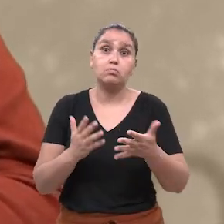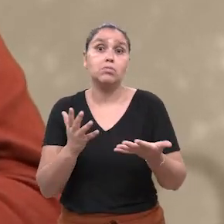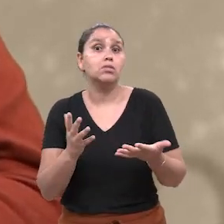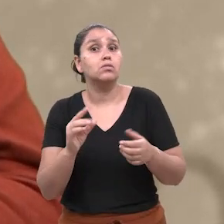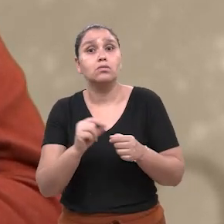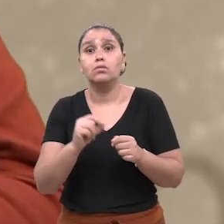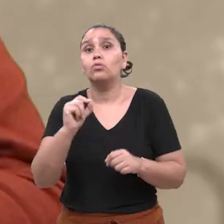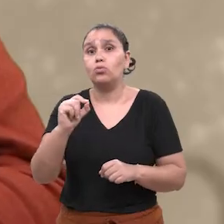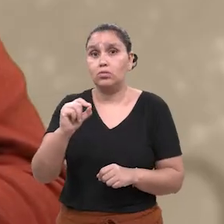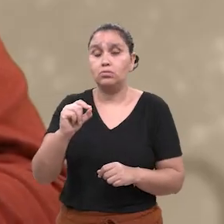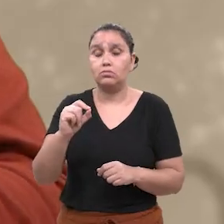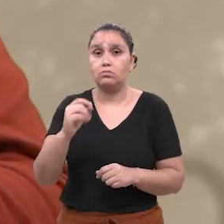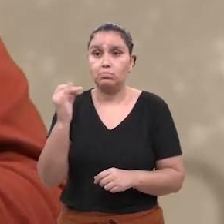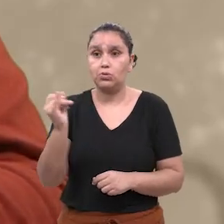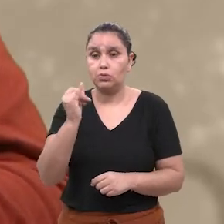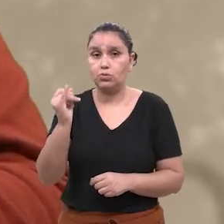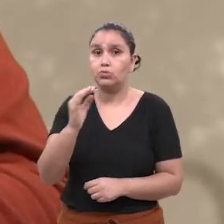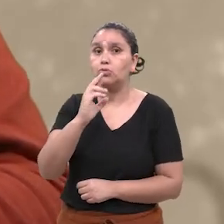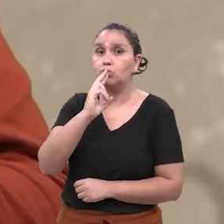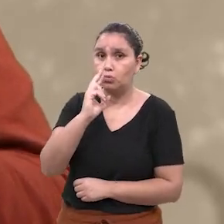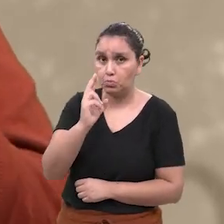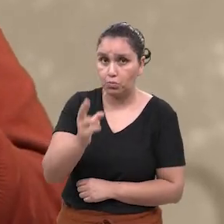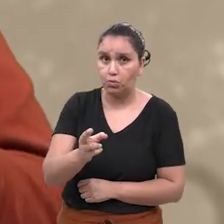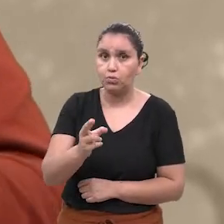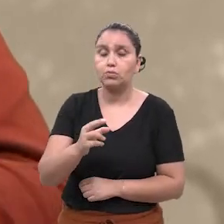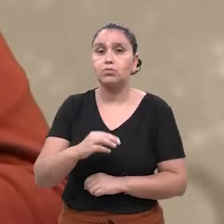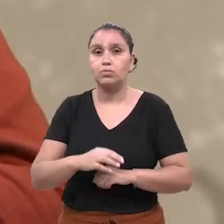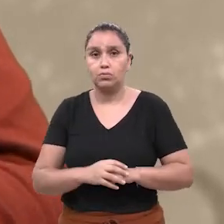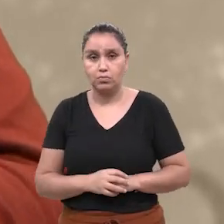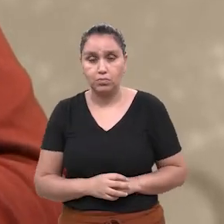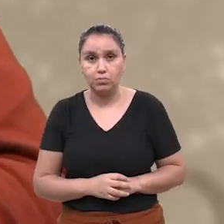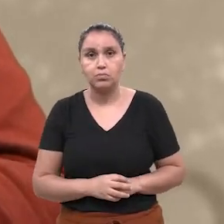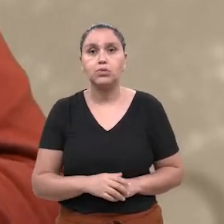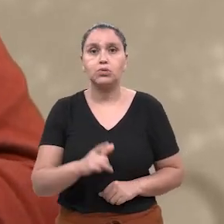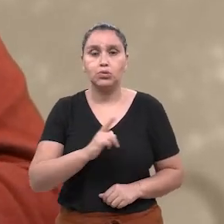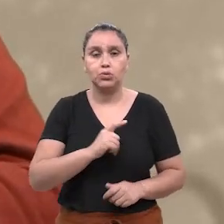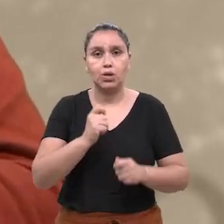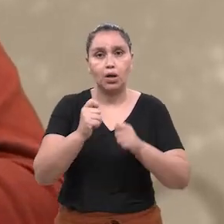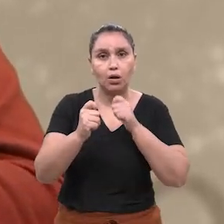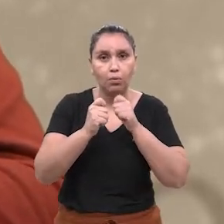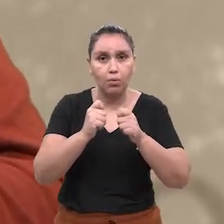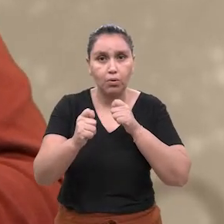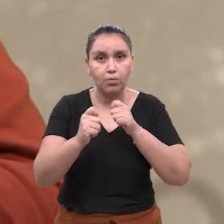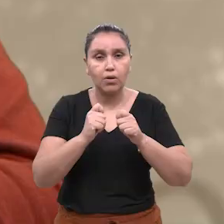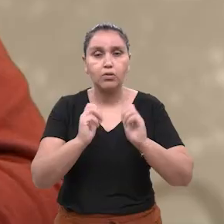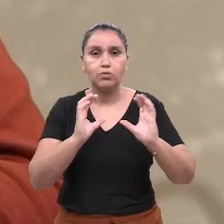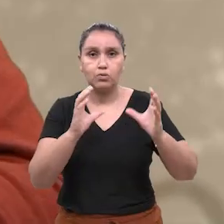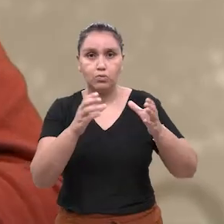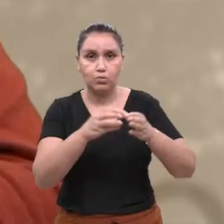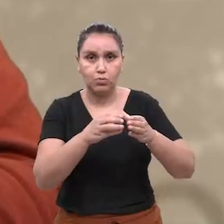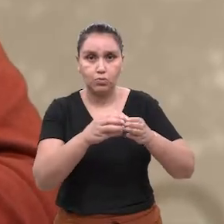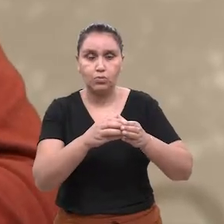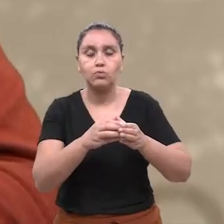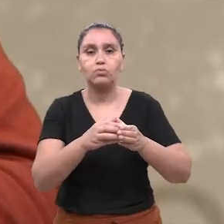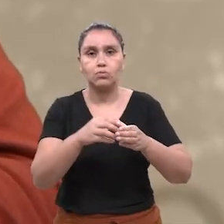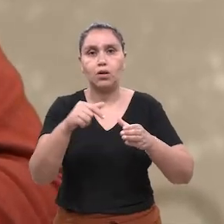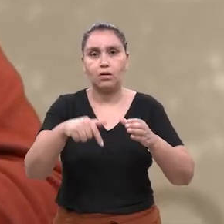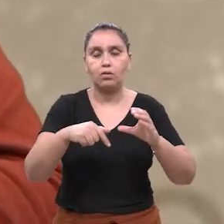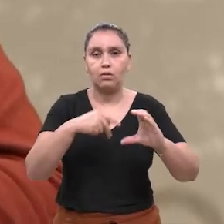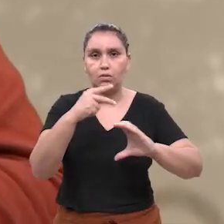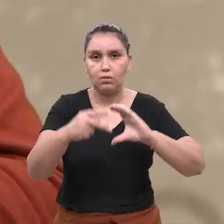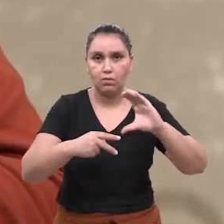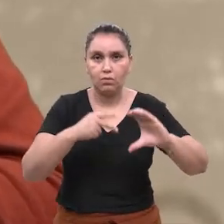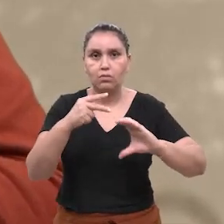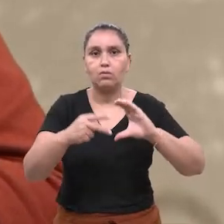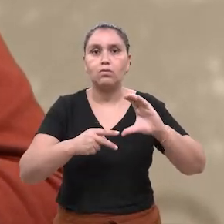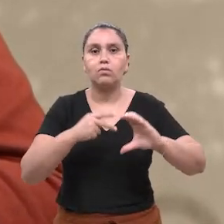mundo. Então, a grande maioria das coletivas de Executivo e Legislativo junto foram feitas aqui na